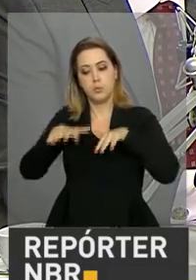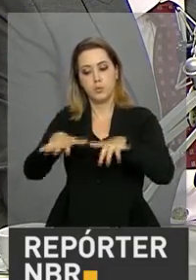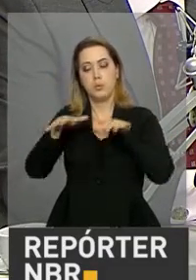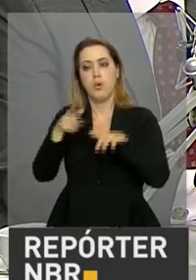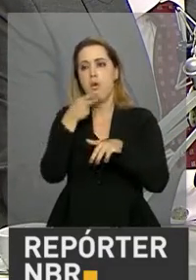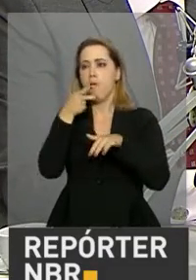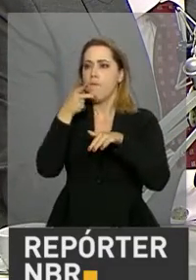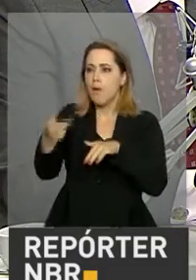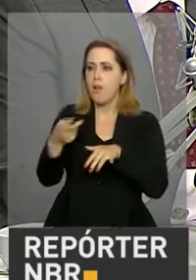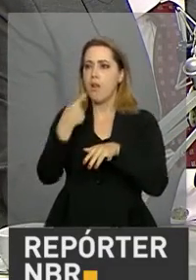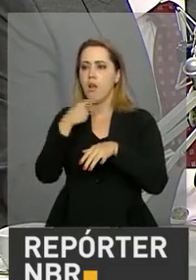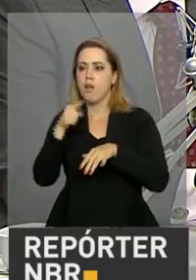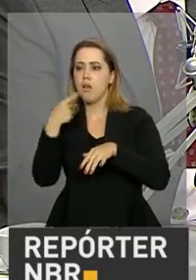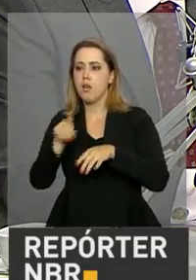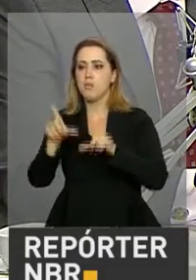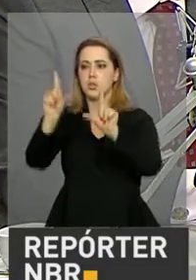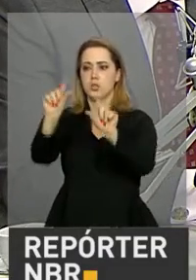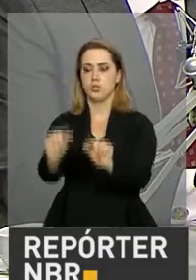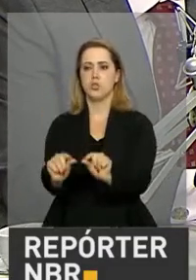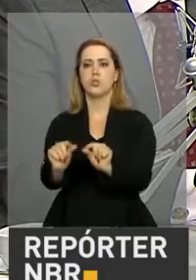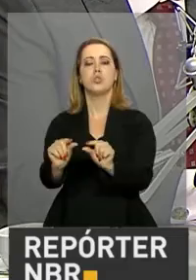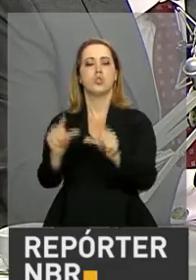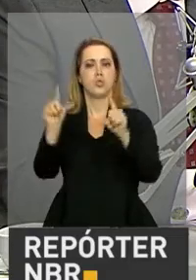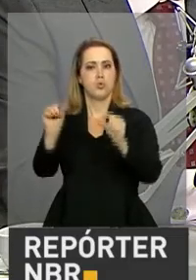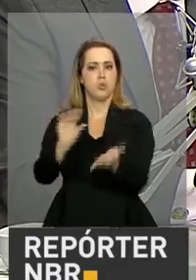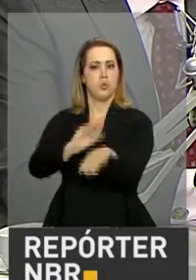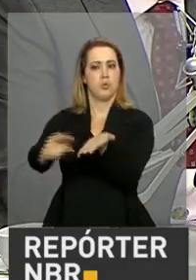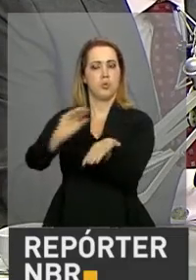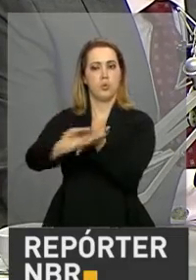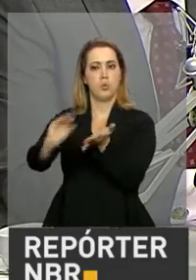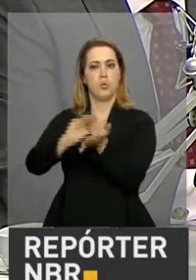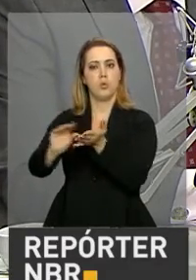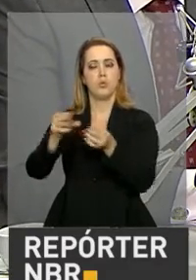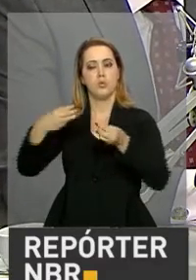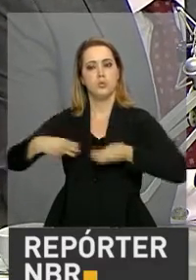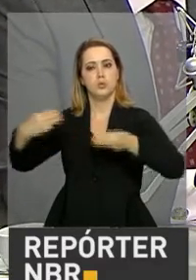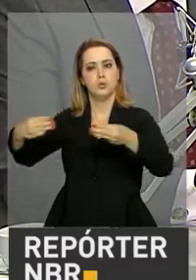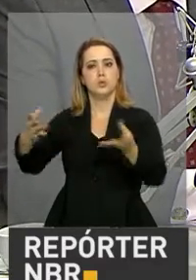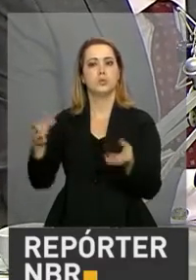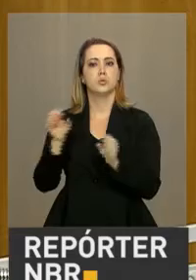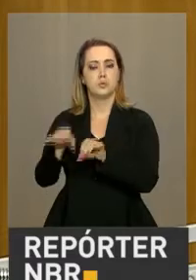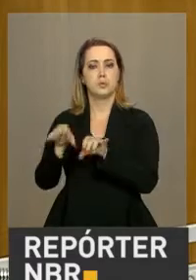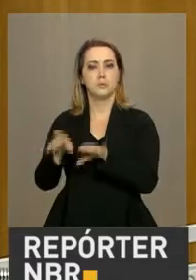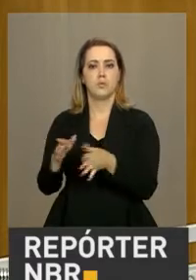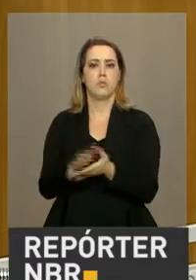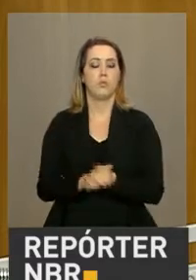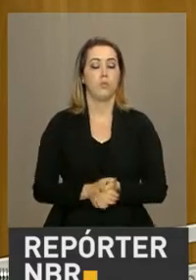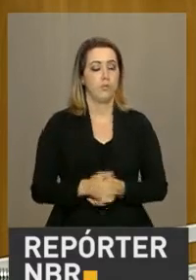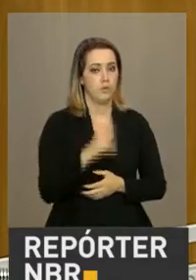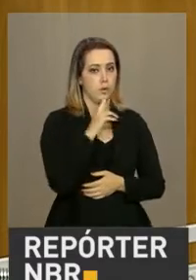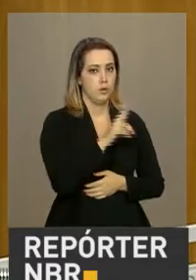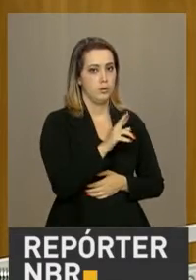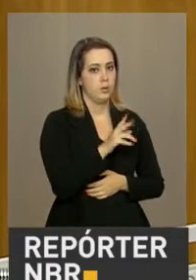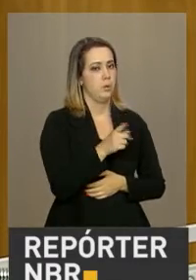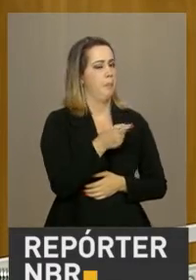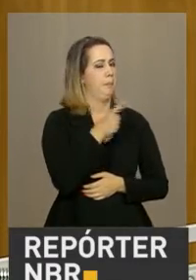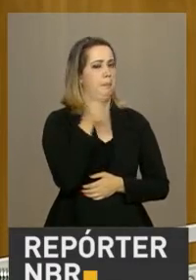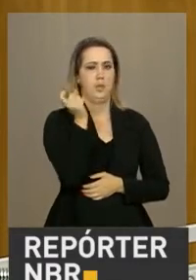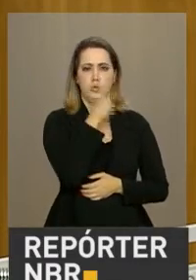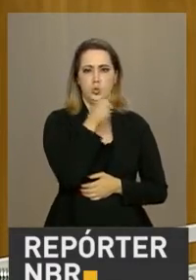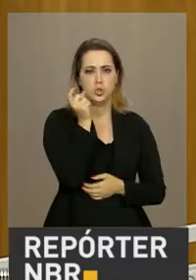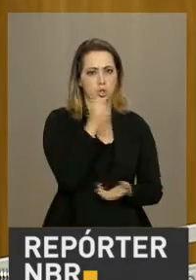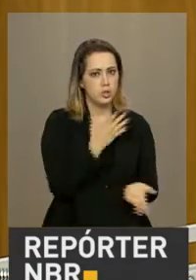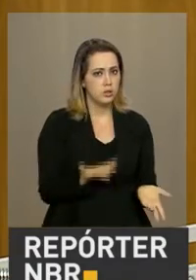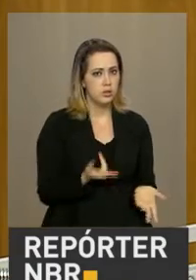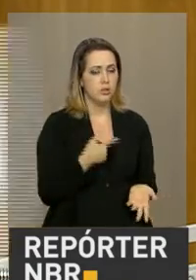diminuindo os recursos da educação no orçamento isso é verdade ministros não não é verdade acho que há muita desinformação na